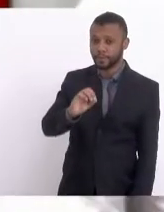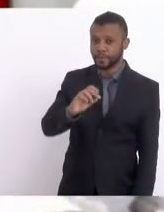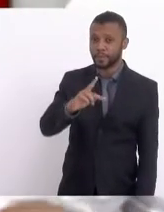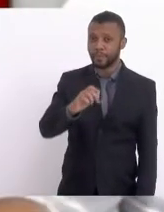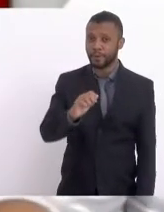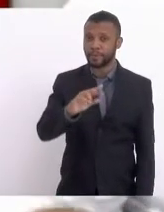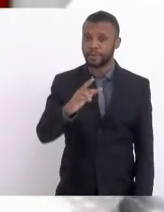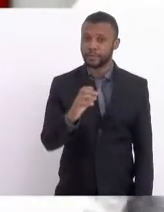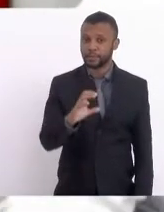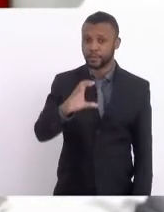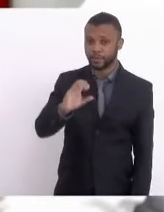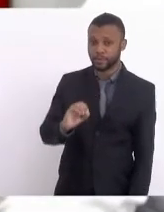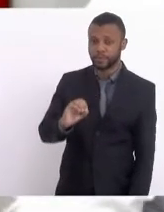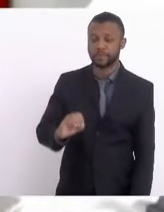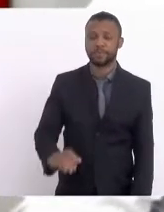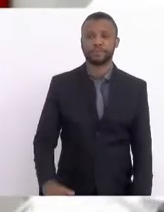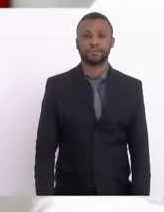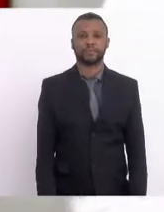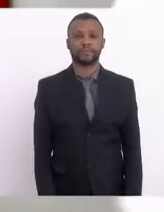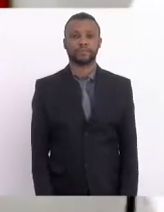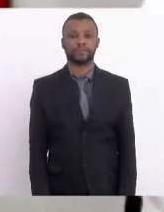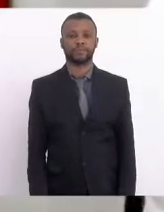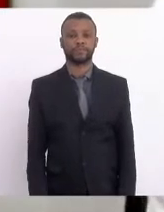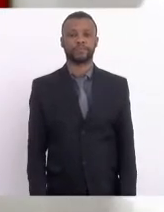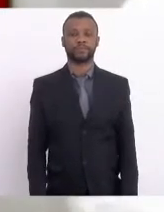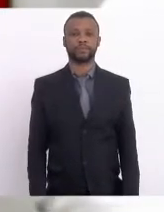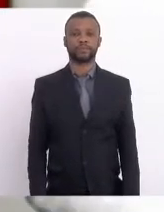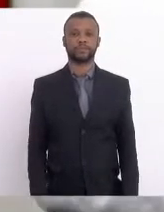A gente, Márcio, não vai poder chamar o Carlos Macedo. Pela